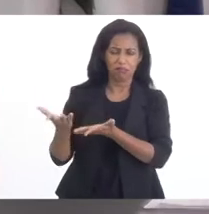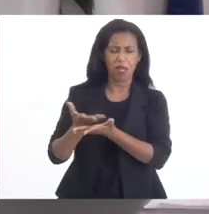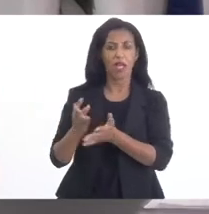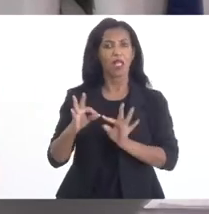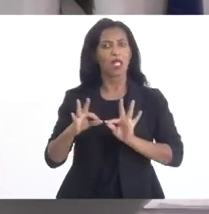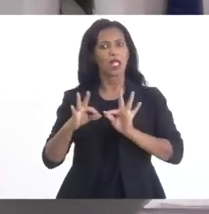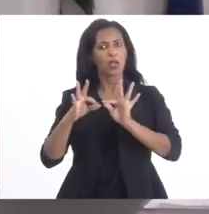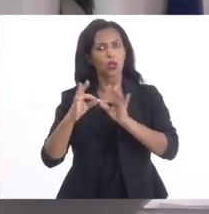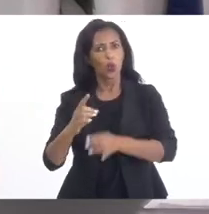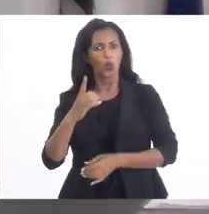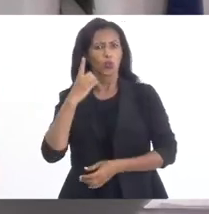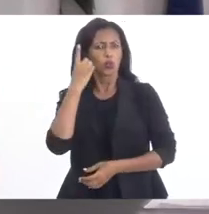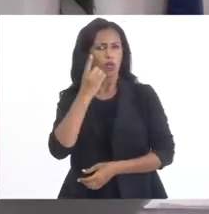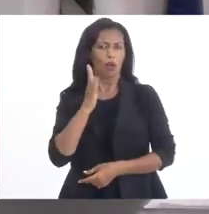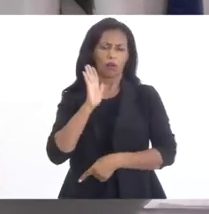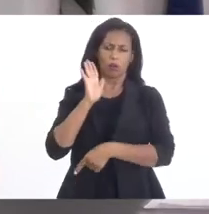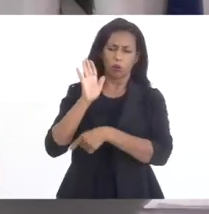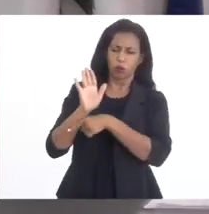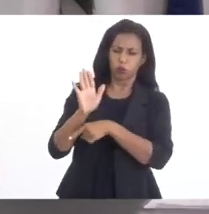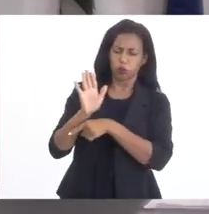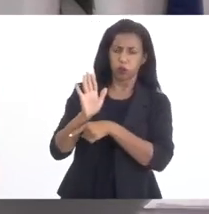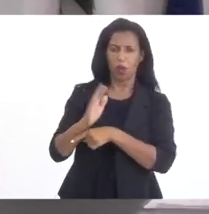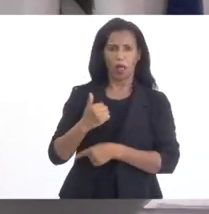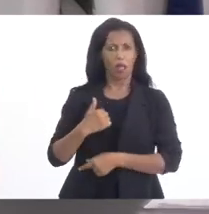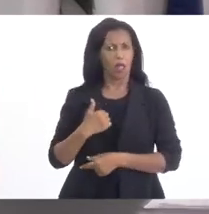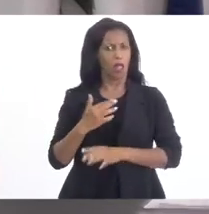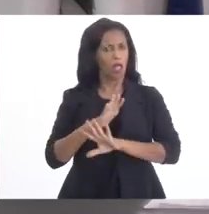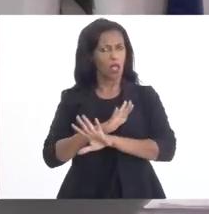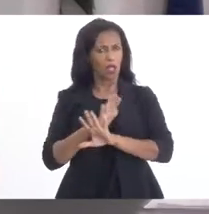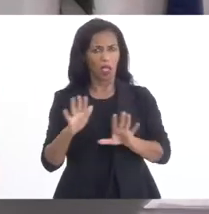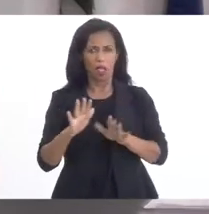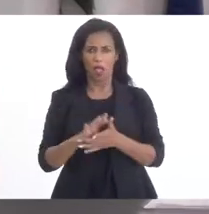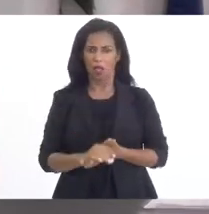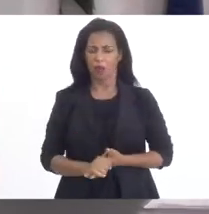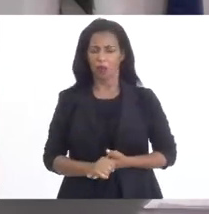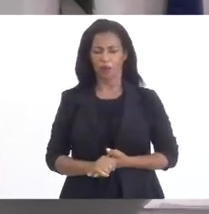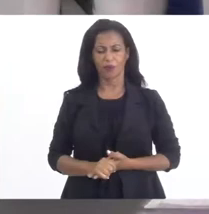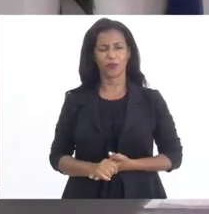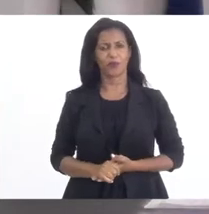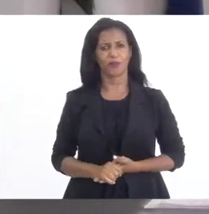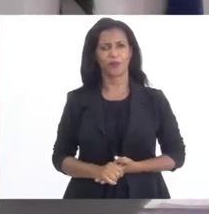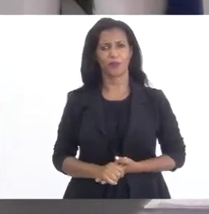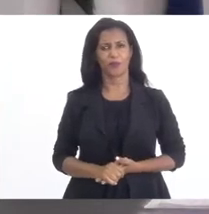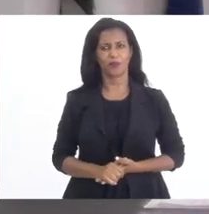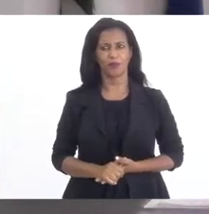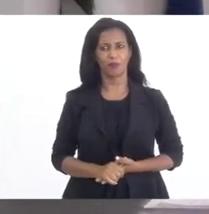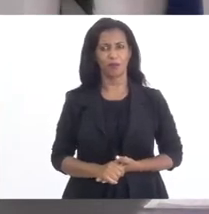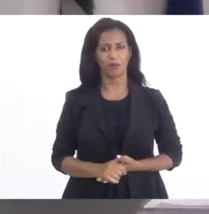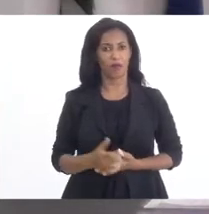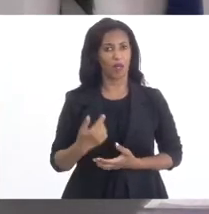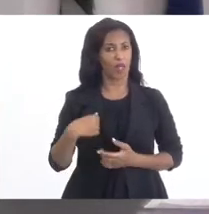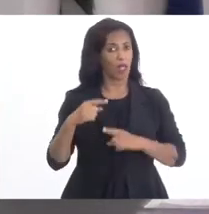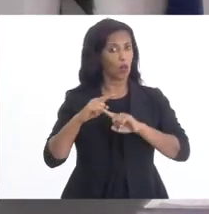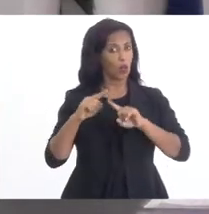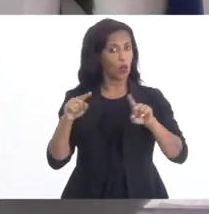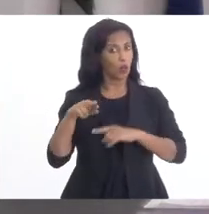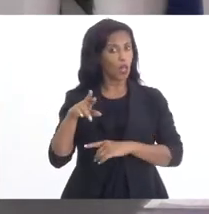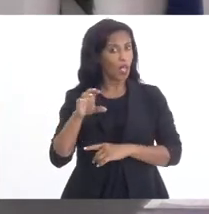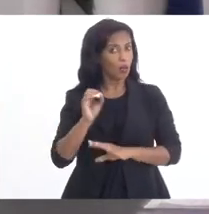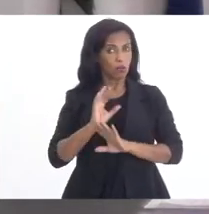atuaram muito em favor da UESO. Não nego isso de forma alguma. Não nego isso de forma